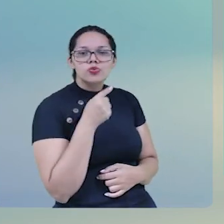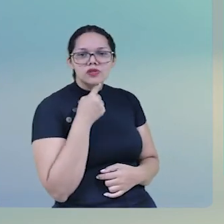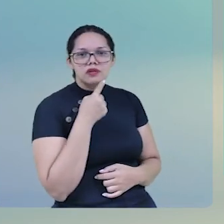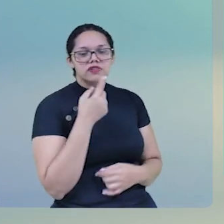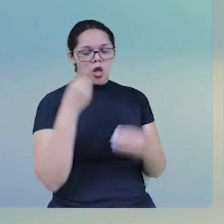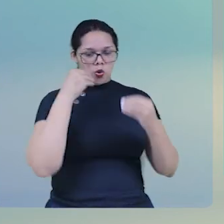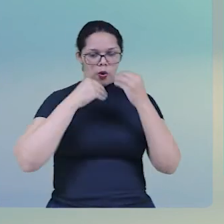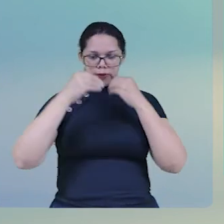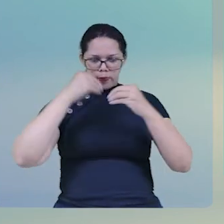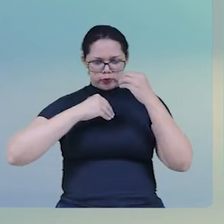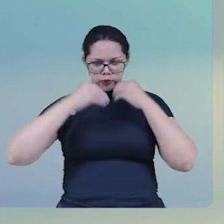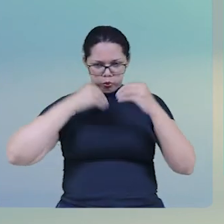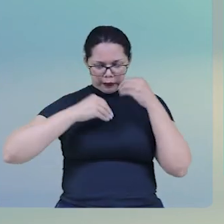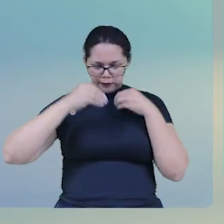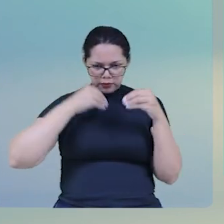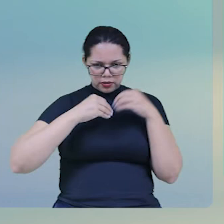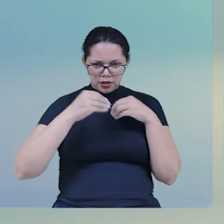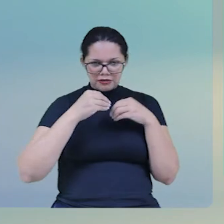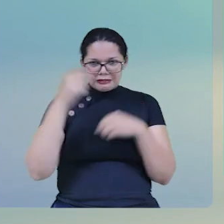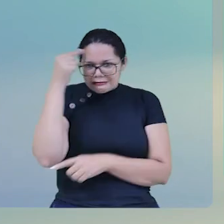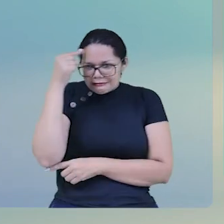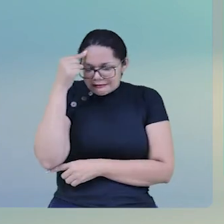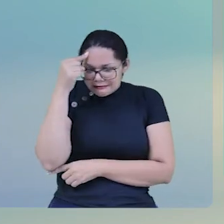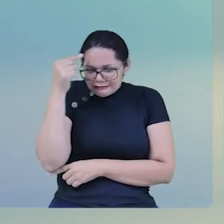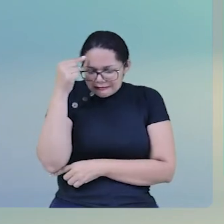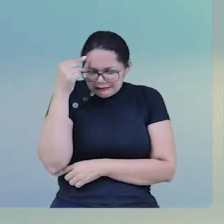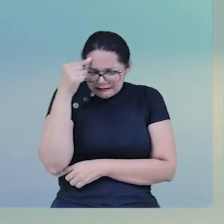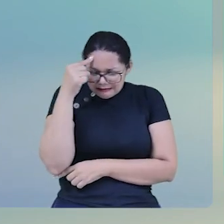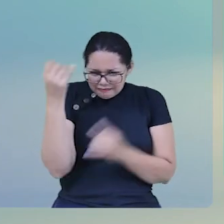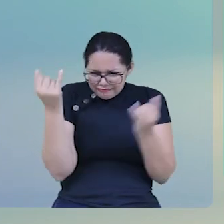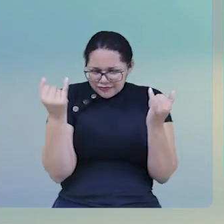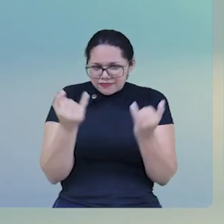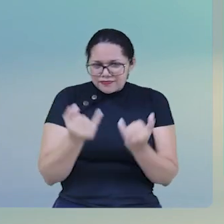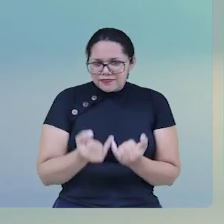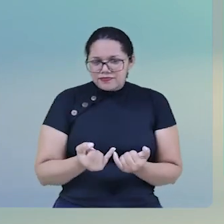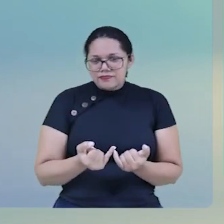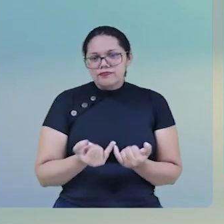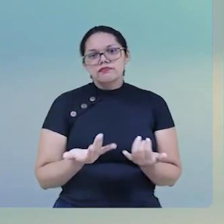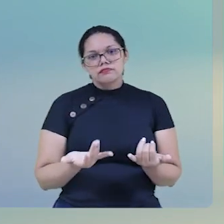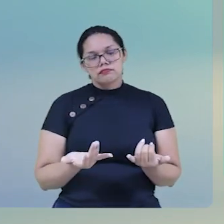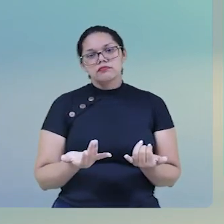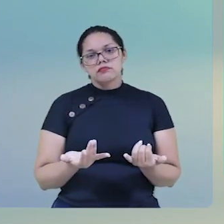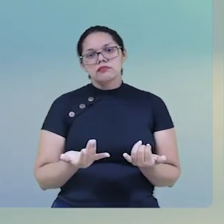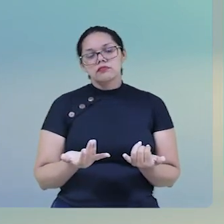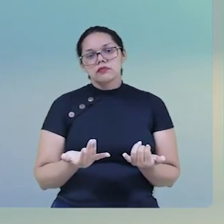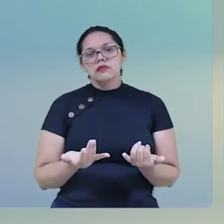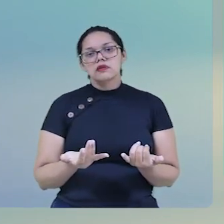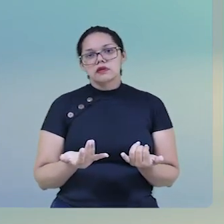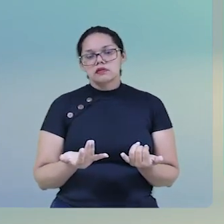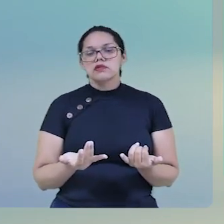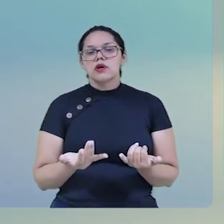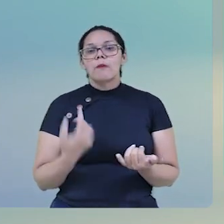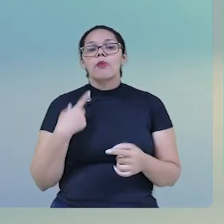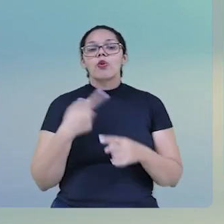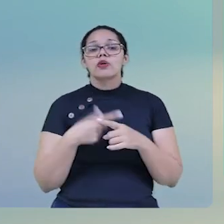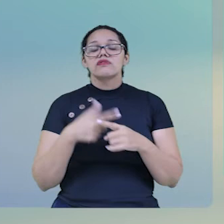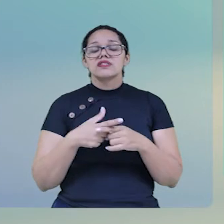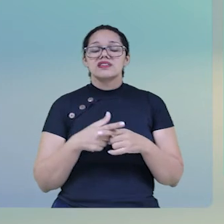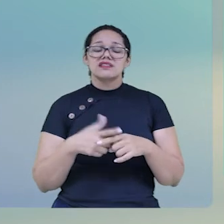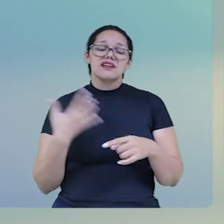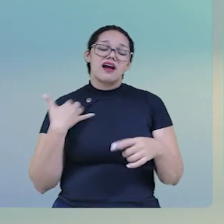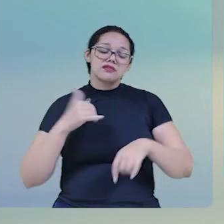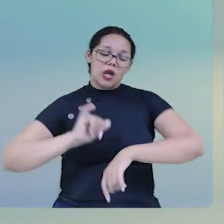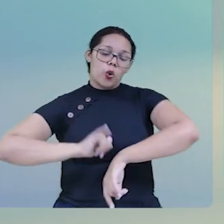come, mas ao mesmo tempo você quer colocar essa comida para fora, porque você se acha gordo, você se acha fora